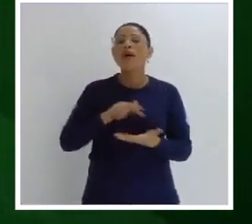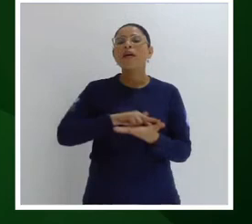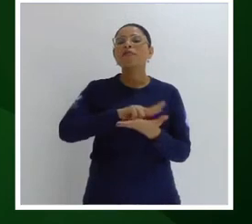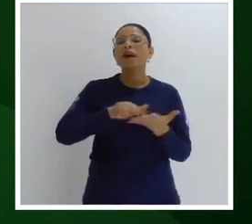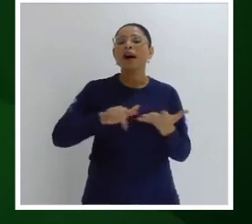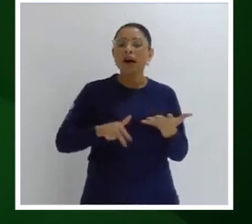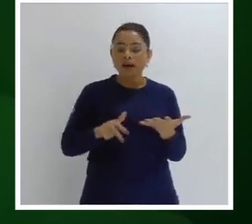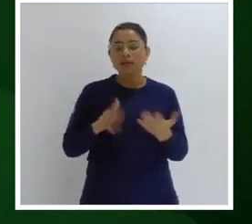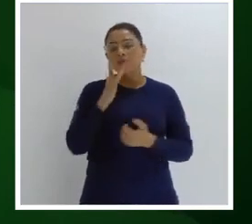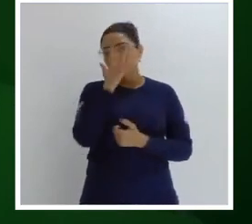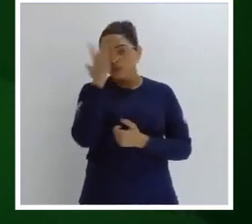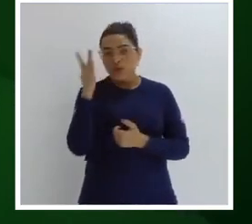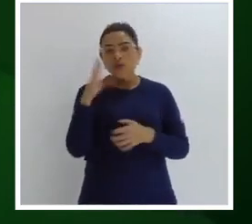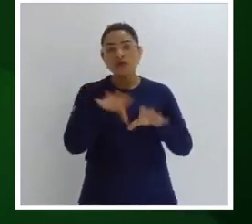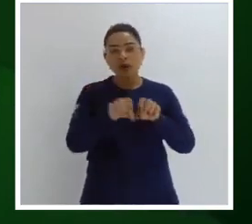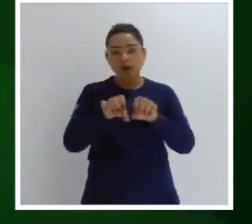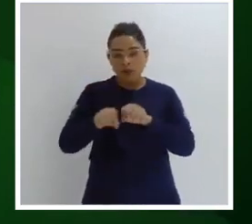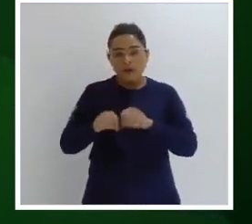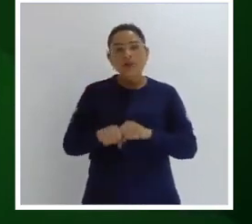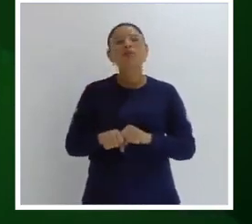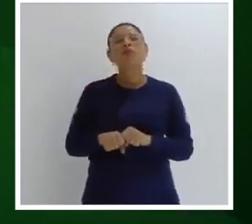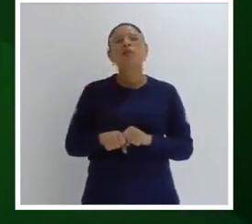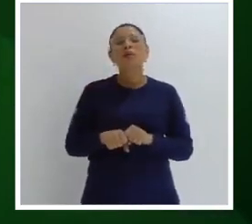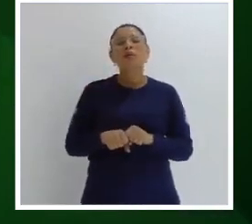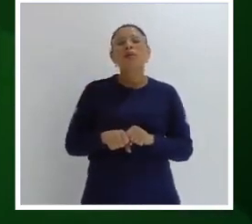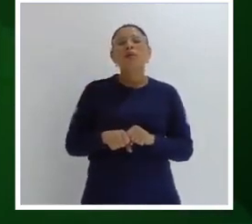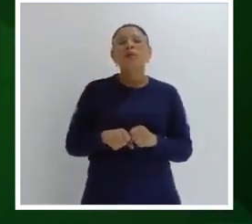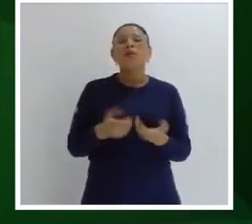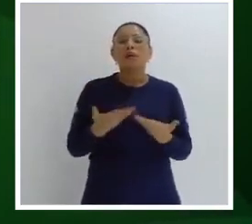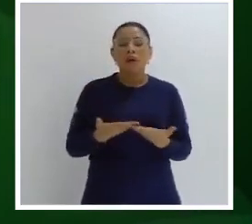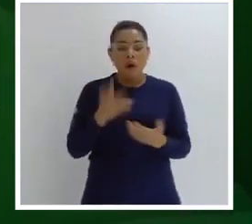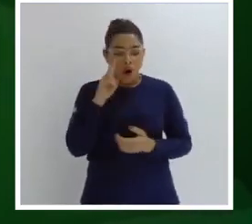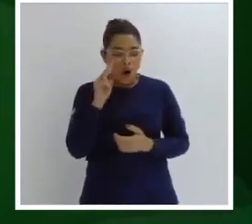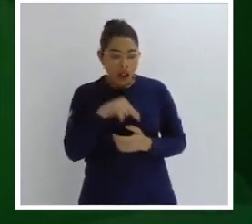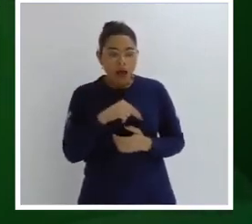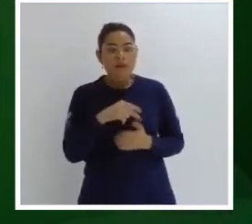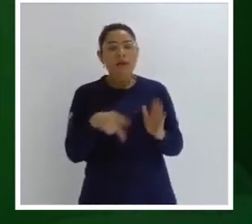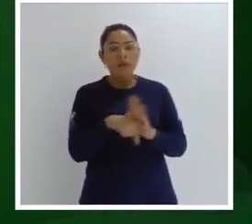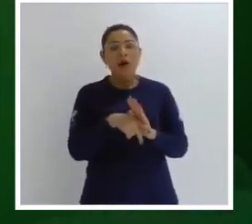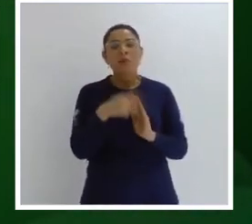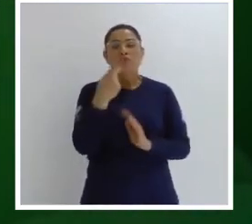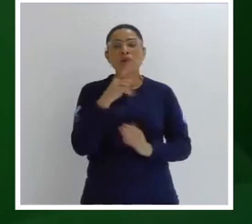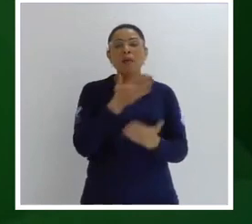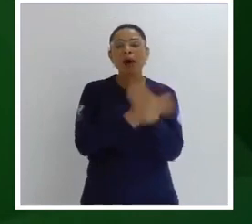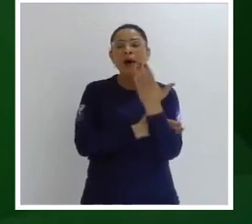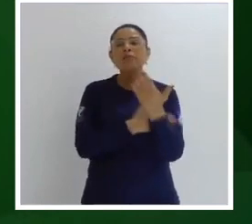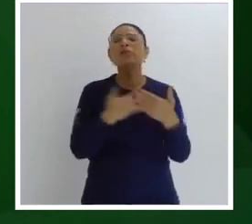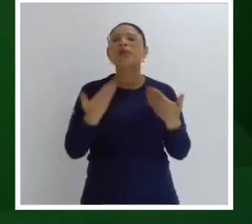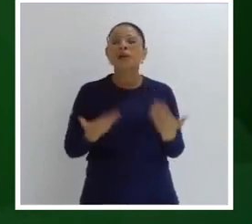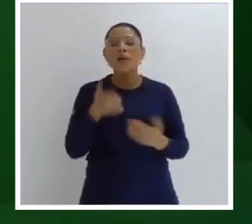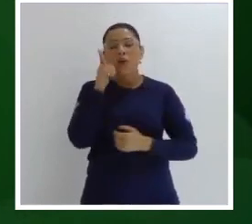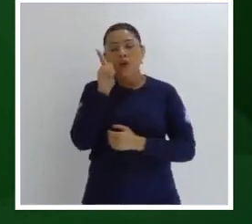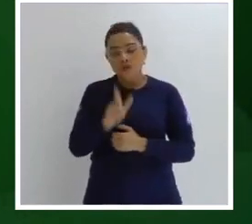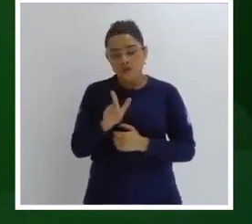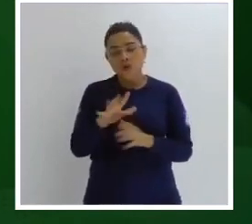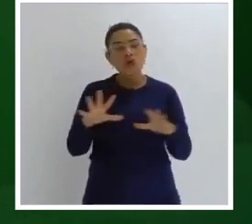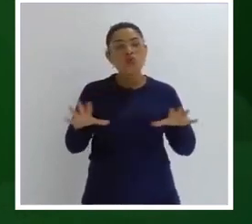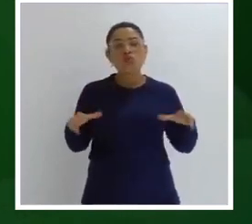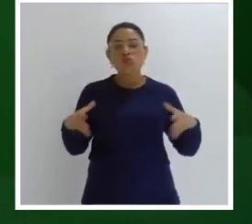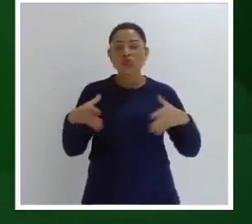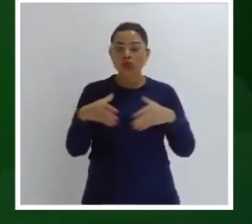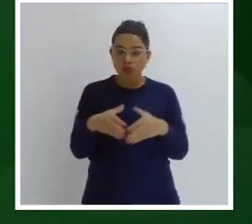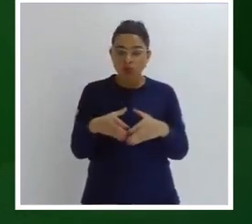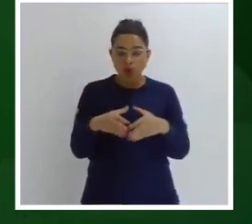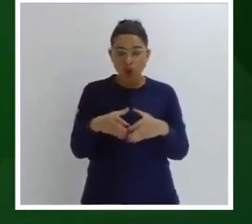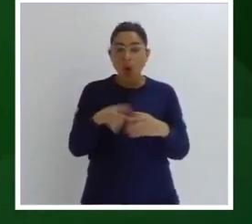formando e cada um formava olhava só a sua a sua pasta e aí a gente conseguiu concentrar todo mundo olhando para